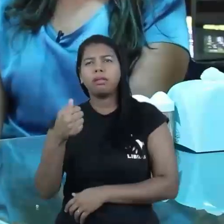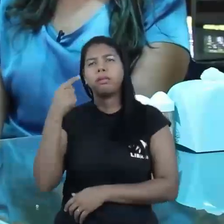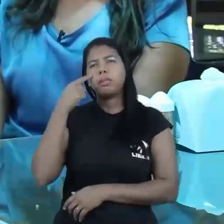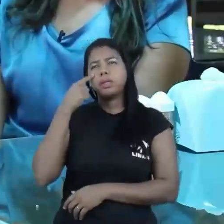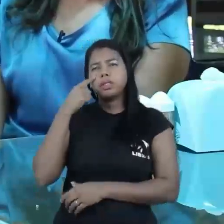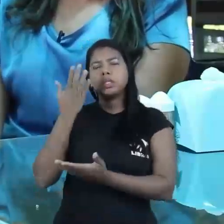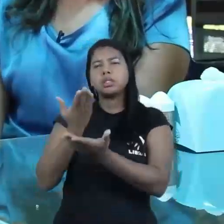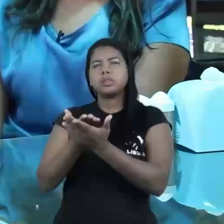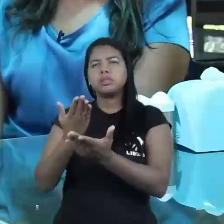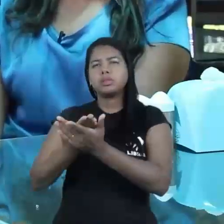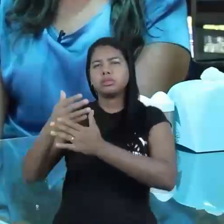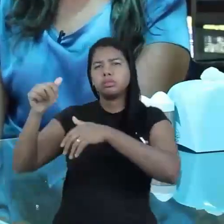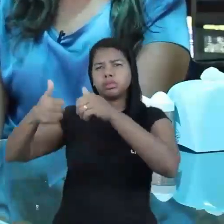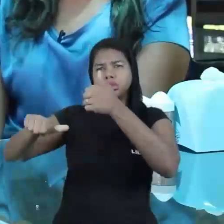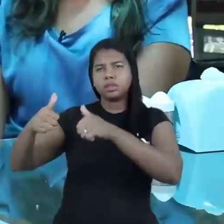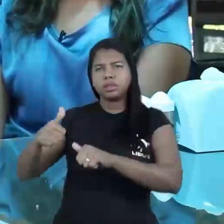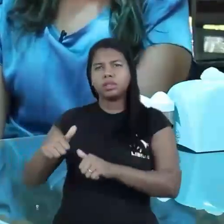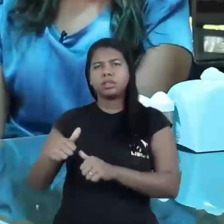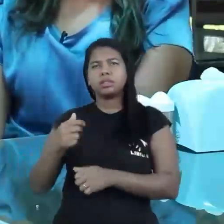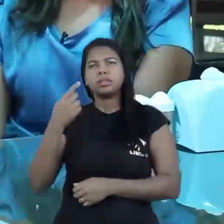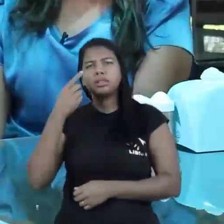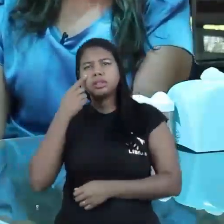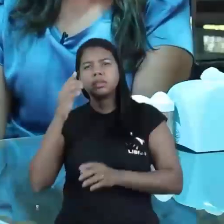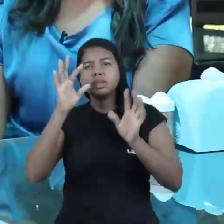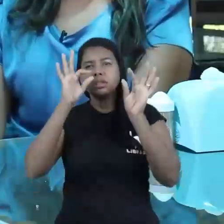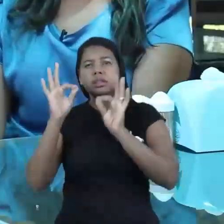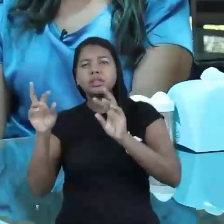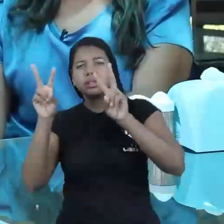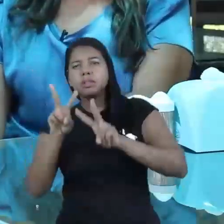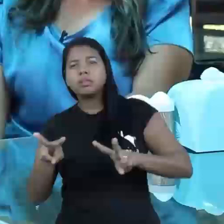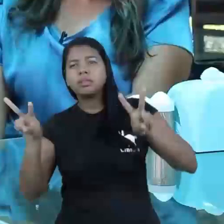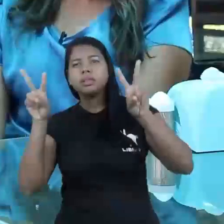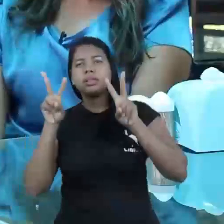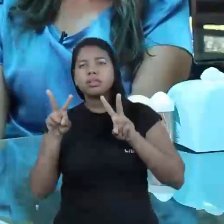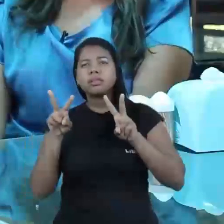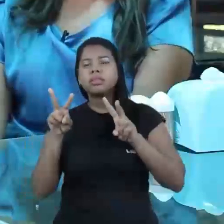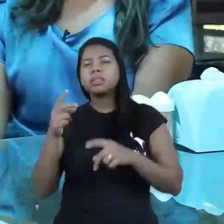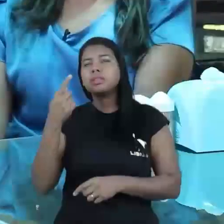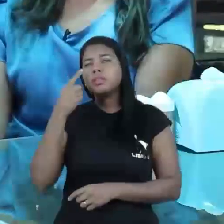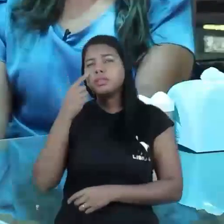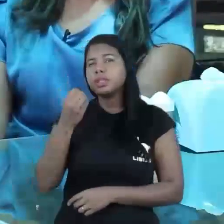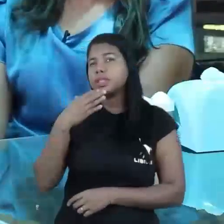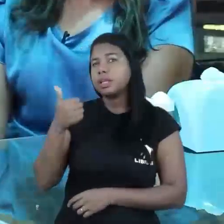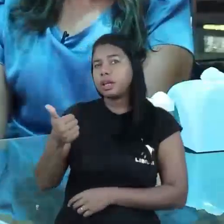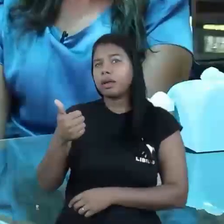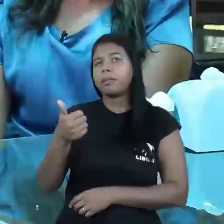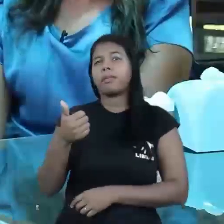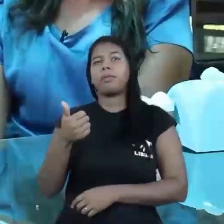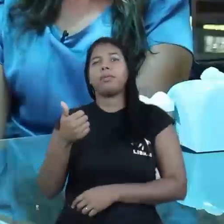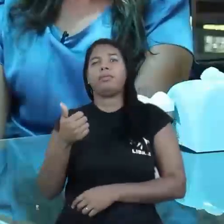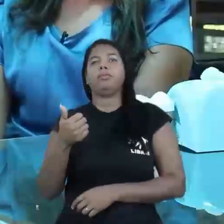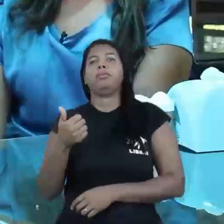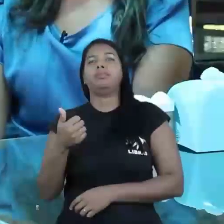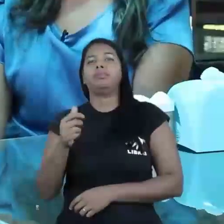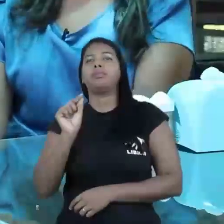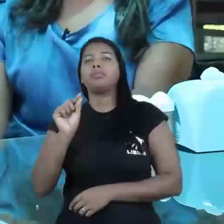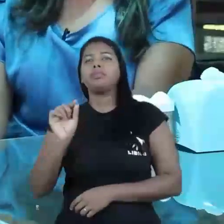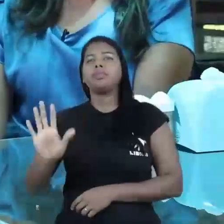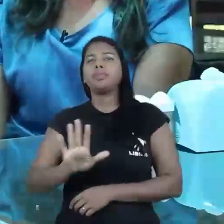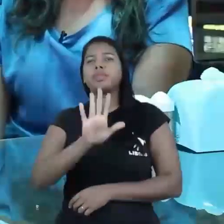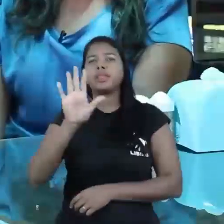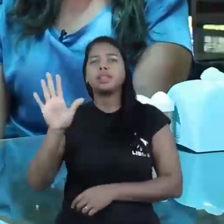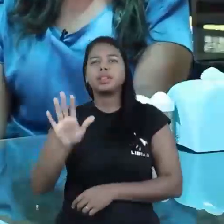aqui, a gente não errou de novo. Veio aqui, a gente fez o estudo da área, fez o estudo do mercado, quem era, onde a gente